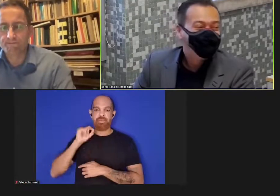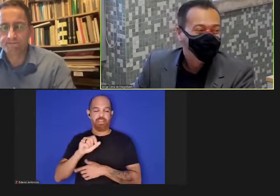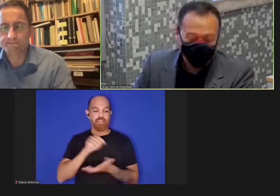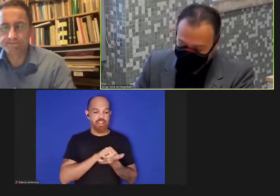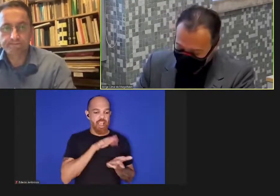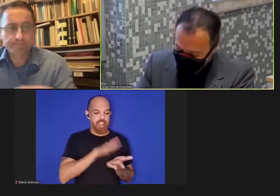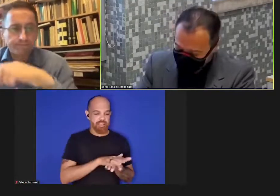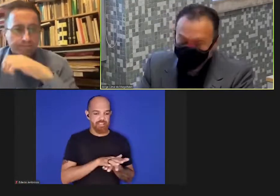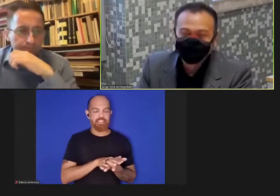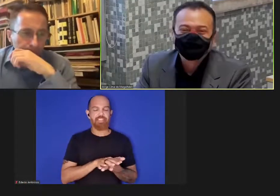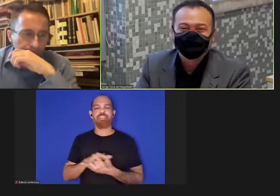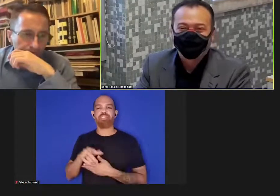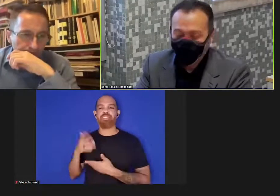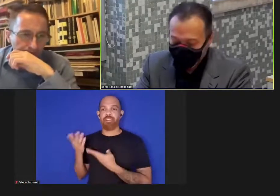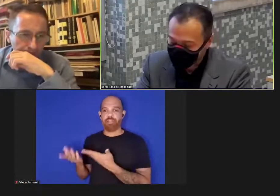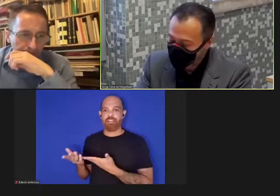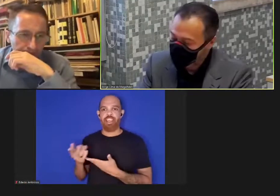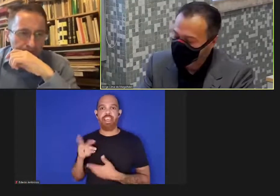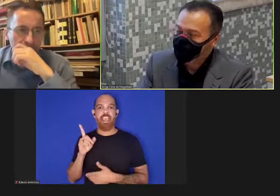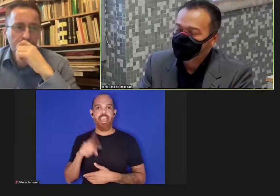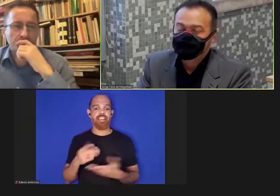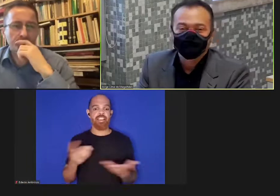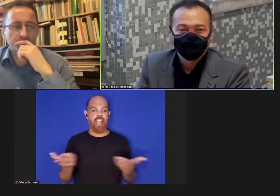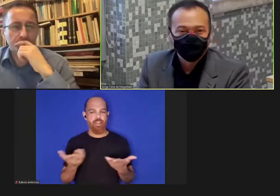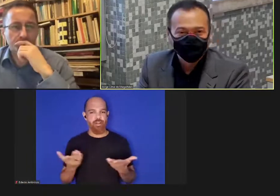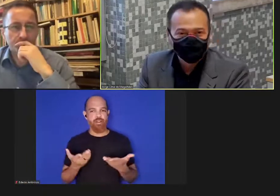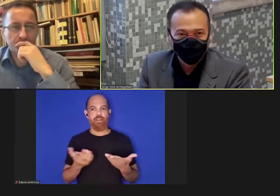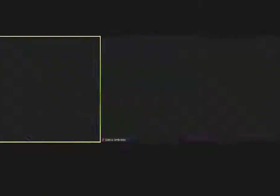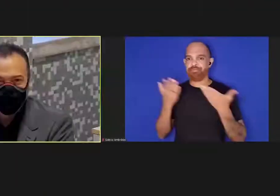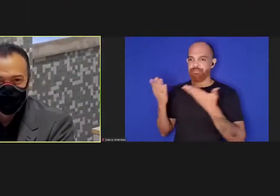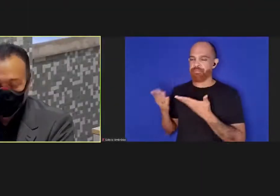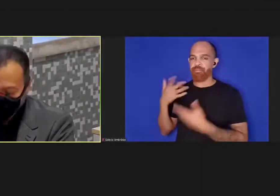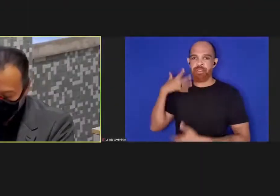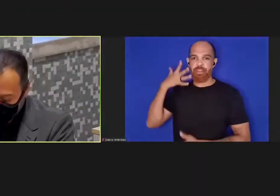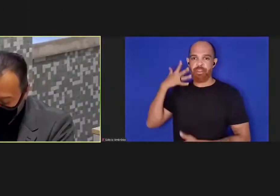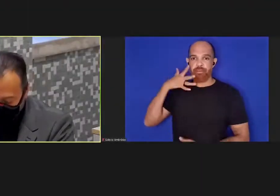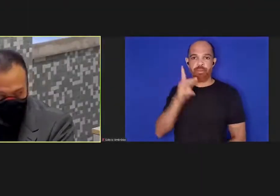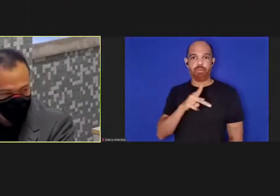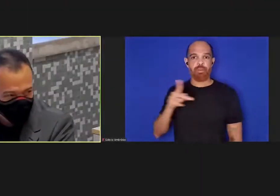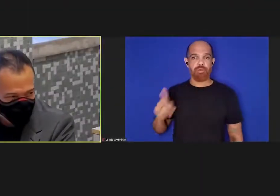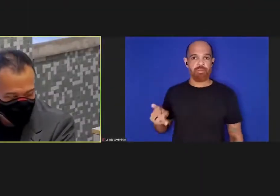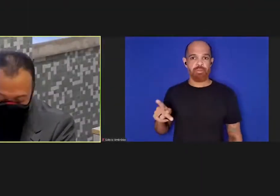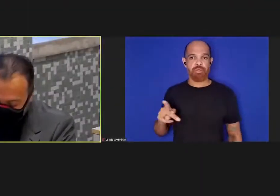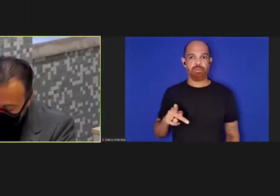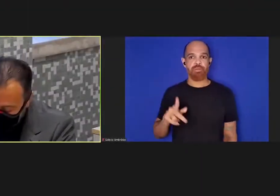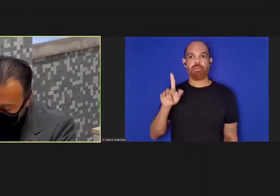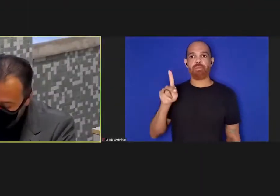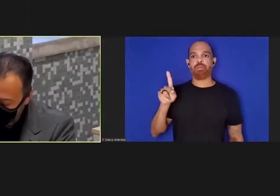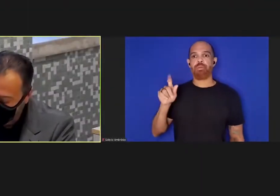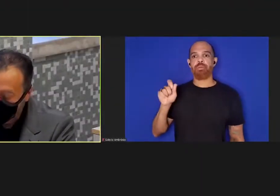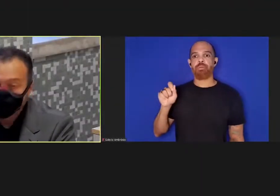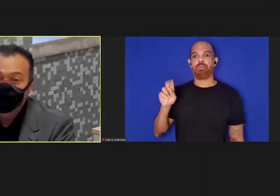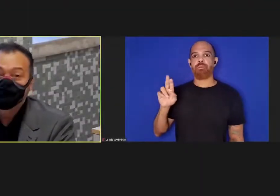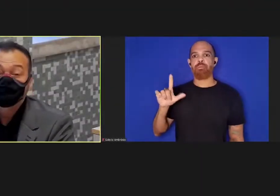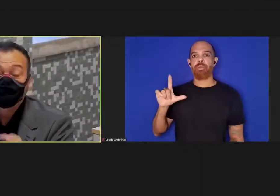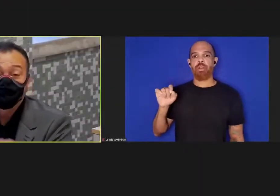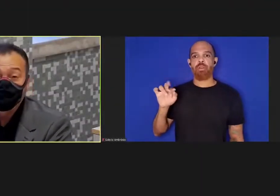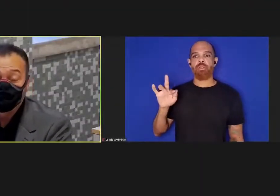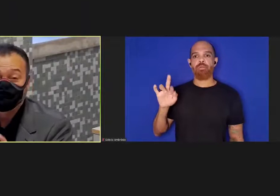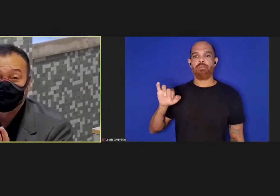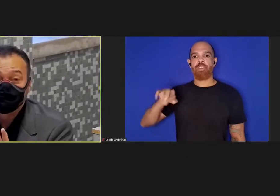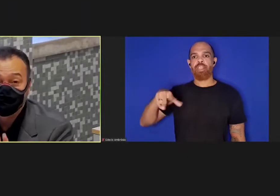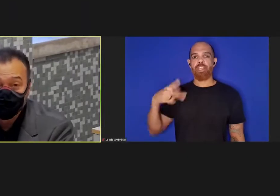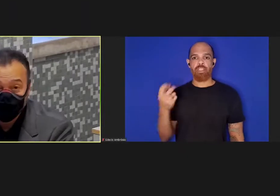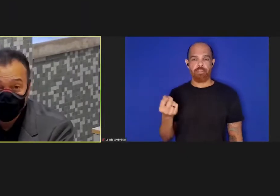essa que estamos agora que vamos ouvir o professor Paulo Ferrim nesse sentido do segmento